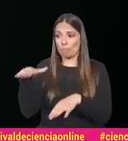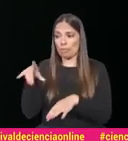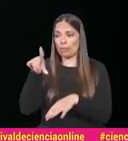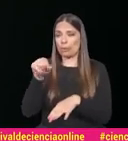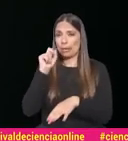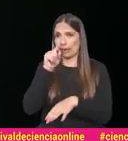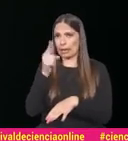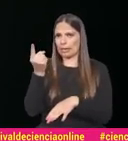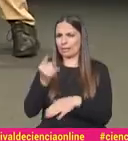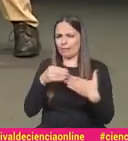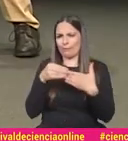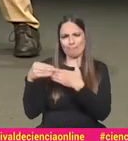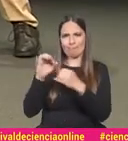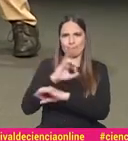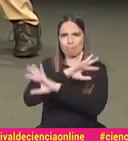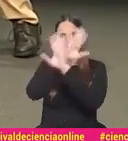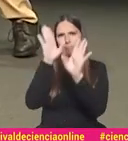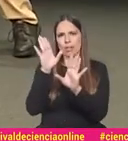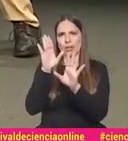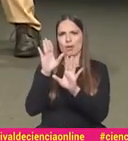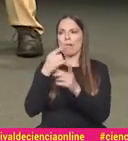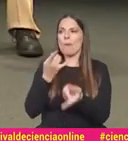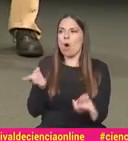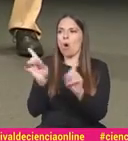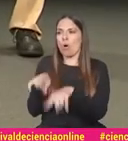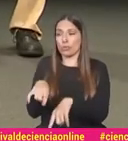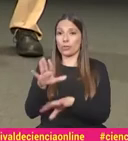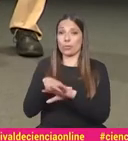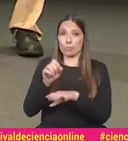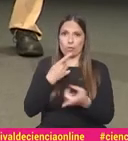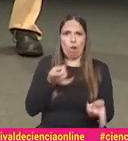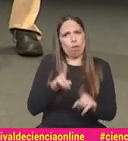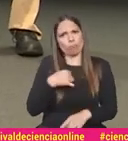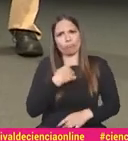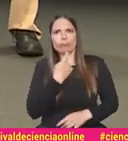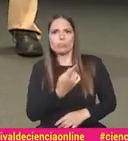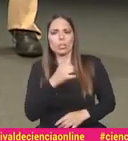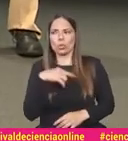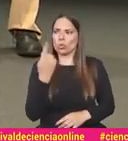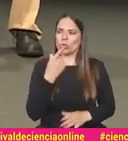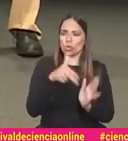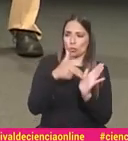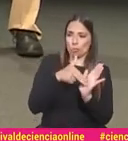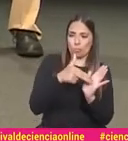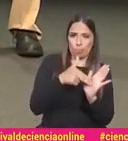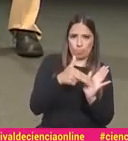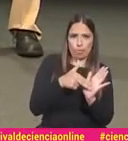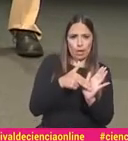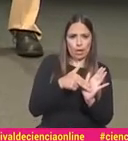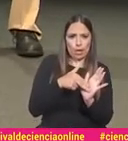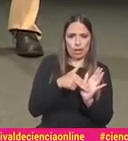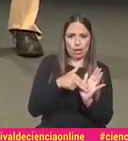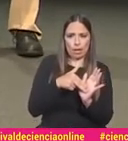assuma uma liderança clara no processo de retomar. Porque, mais uma vez, diria, não podemos esperar que